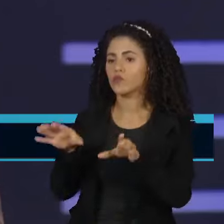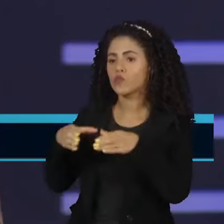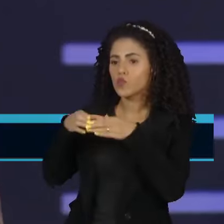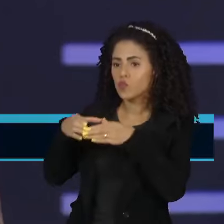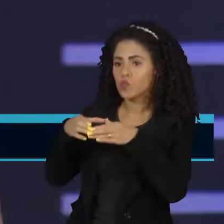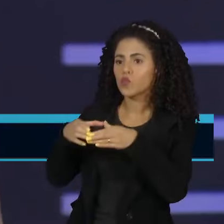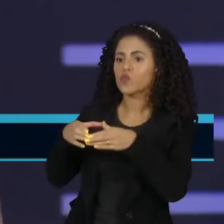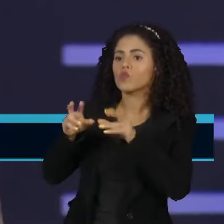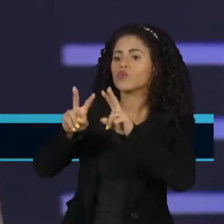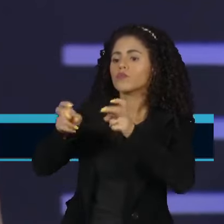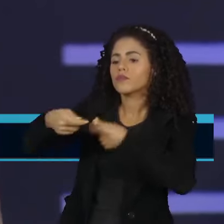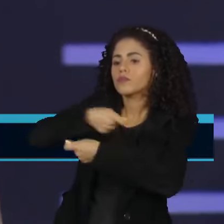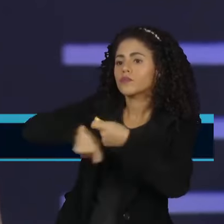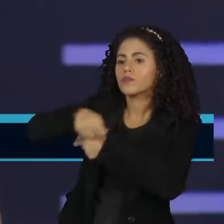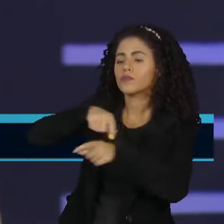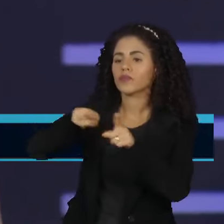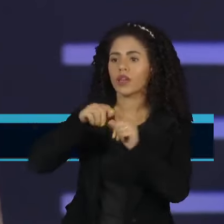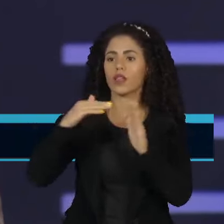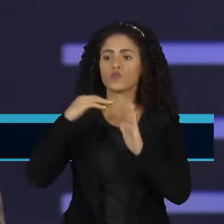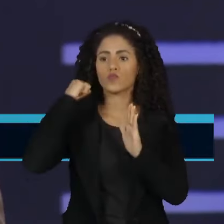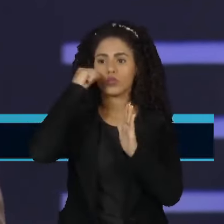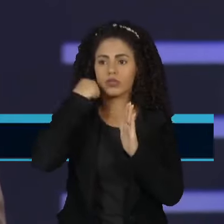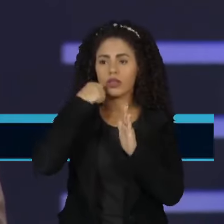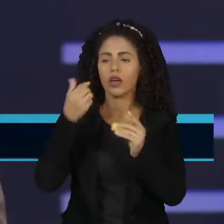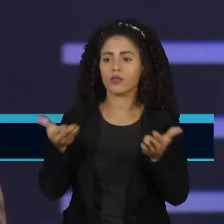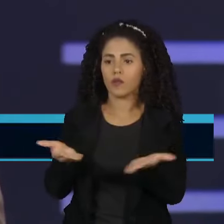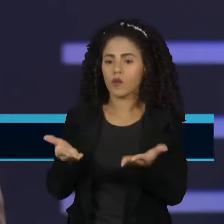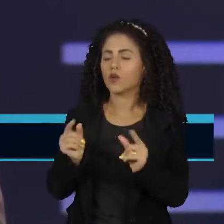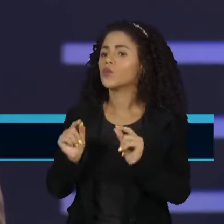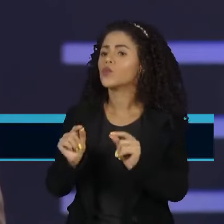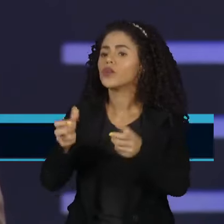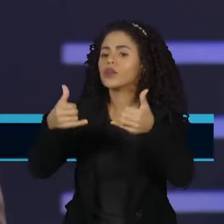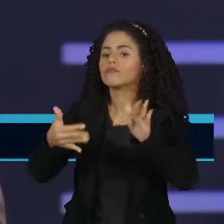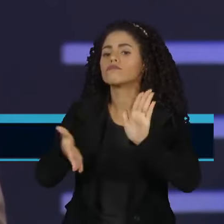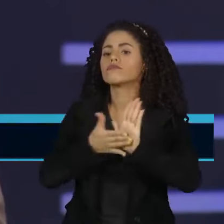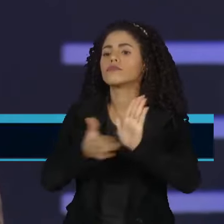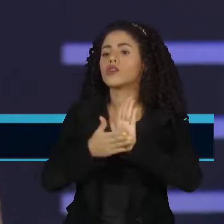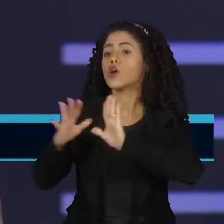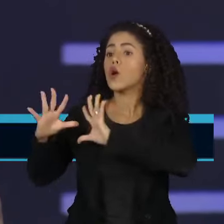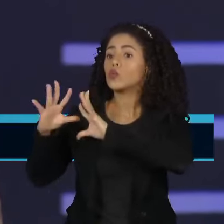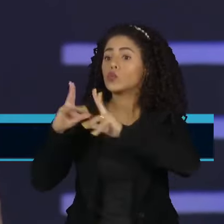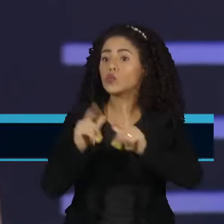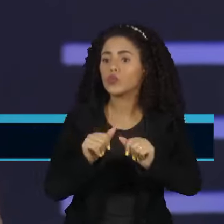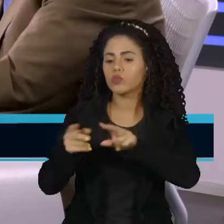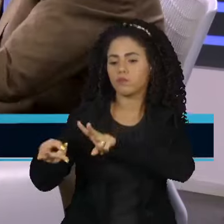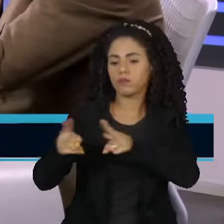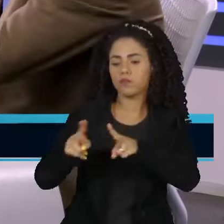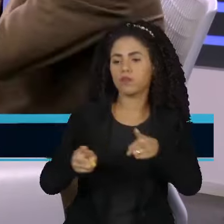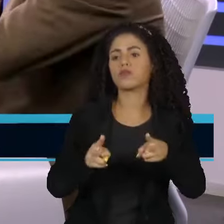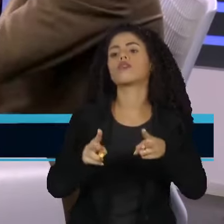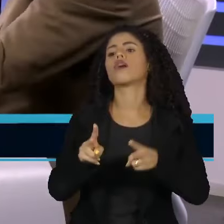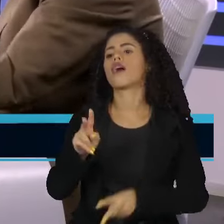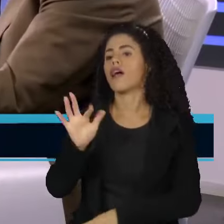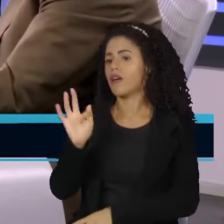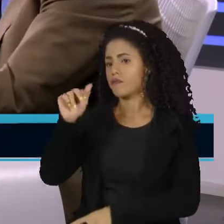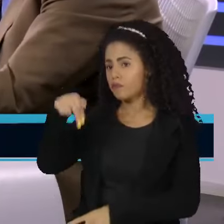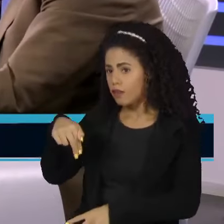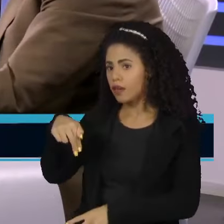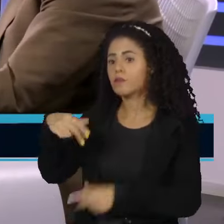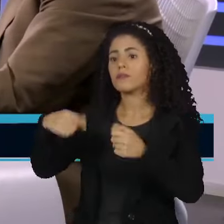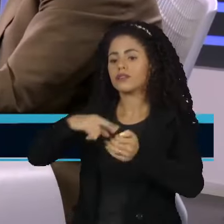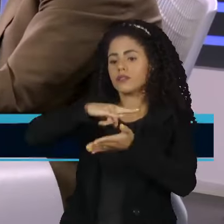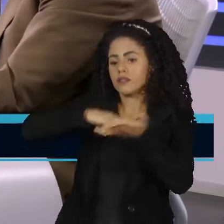de Assuntos Econômicos do Senado recentemente, visando exigir para toda transação nota fiscal eletrônica, como já se falou na